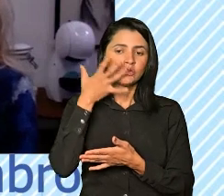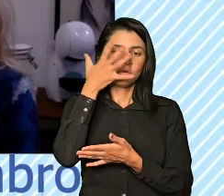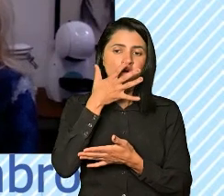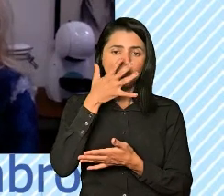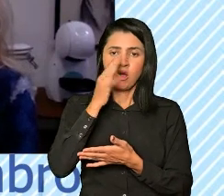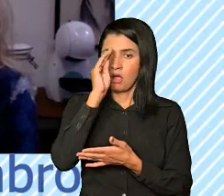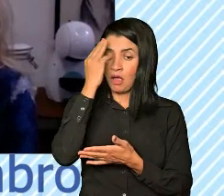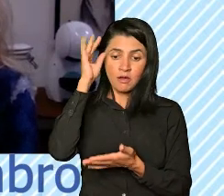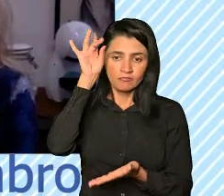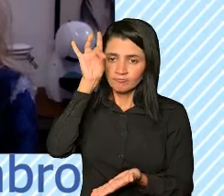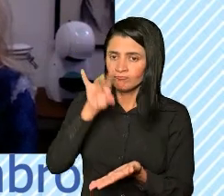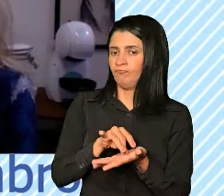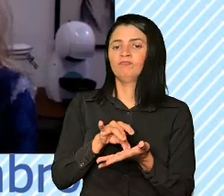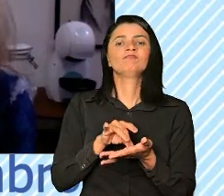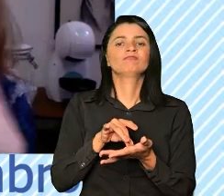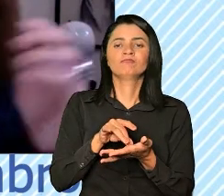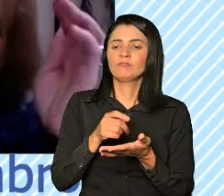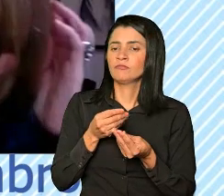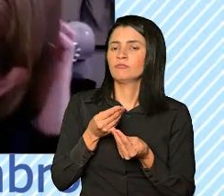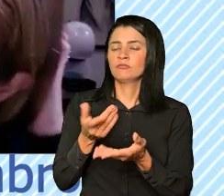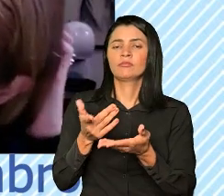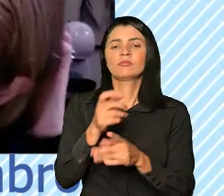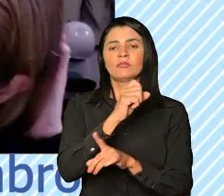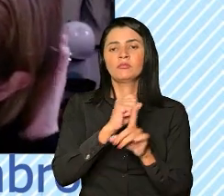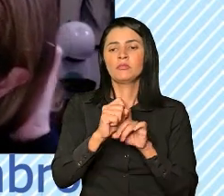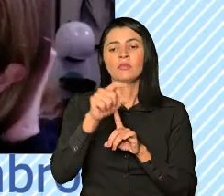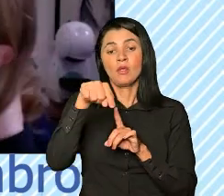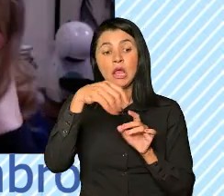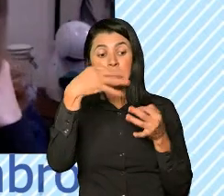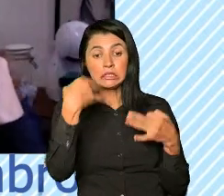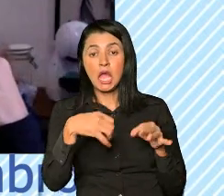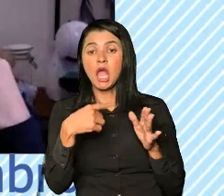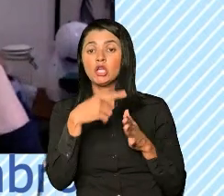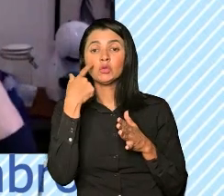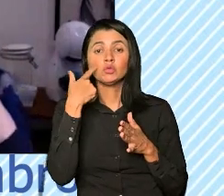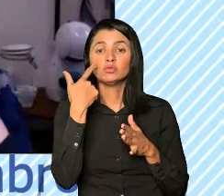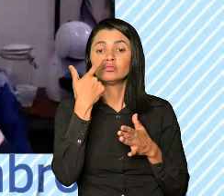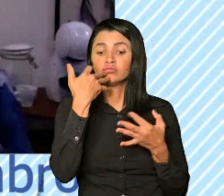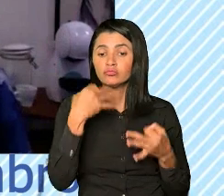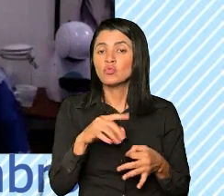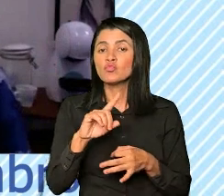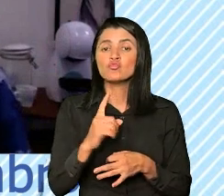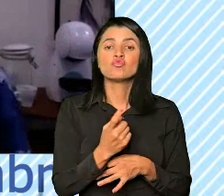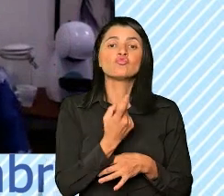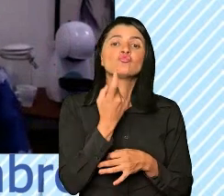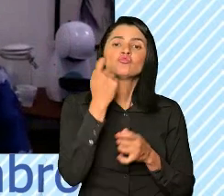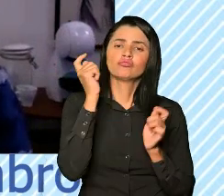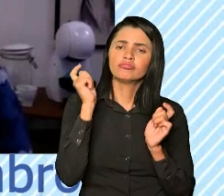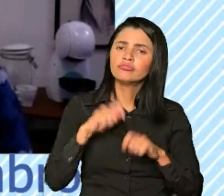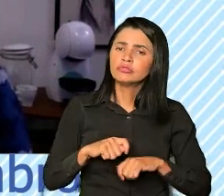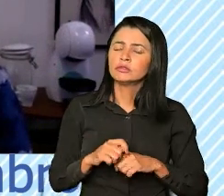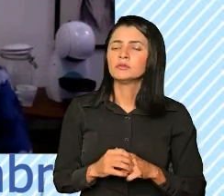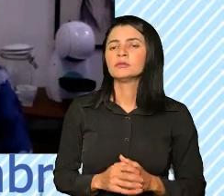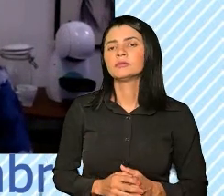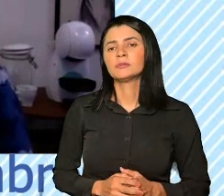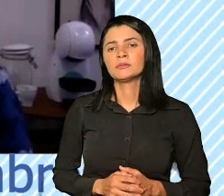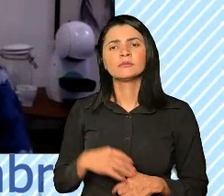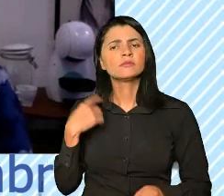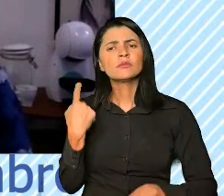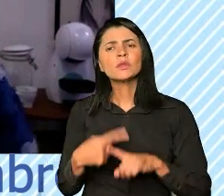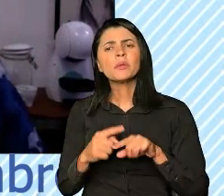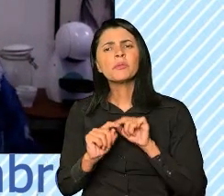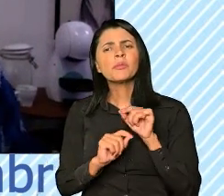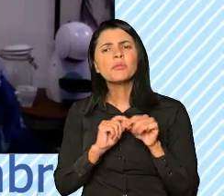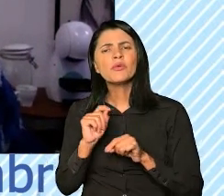que é colocado e posto, então, para a sociedade brasileira como justo, como correto, como talvez o único possível. Por que o